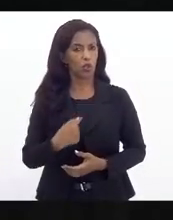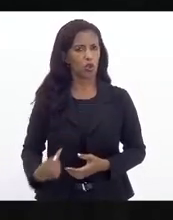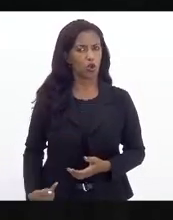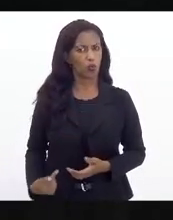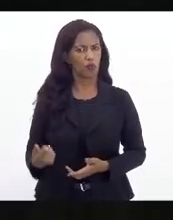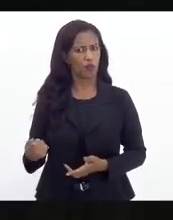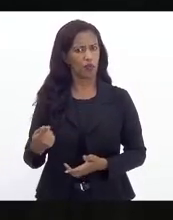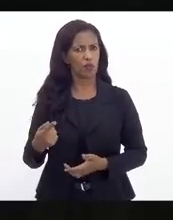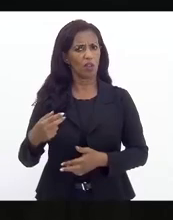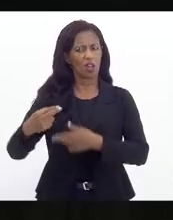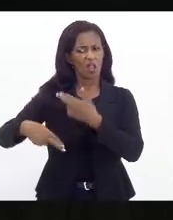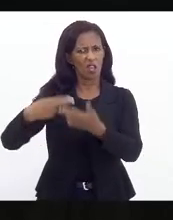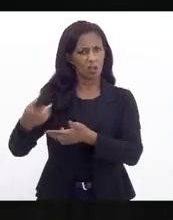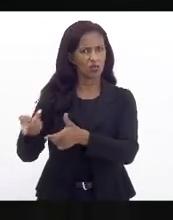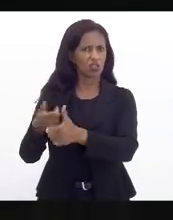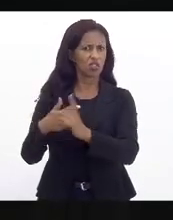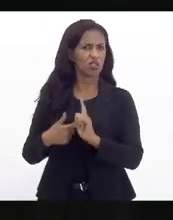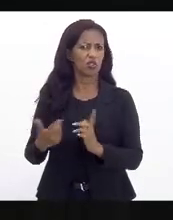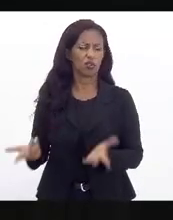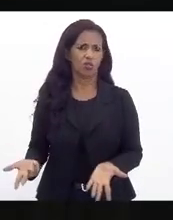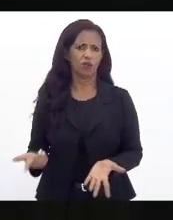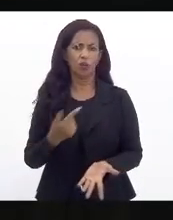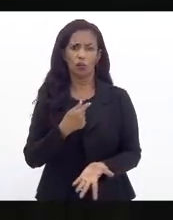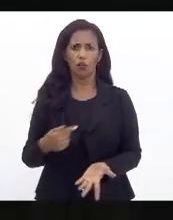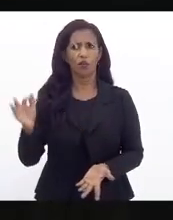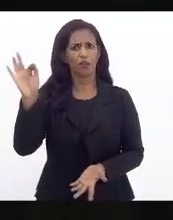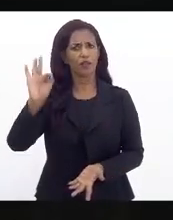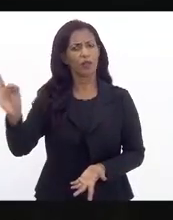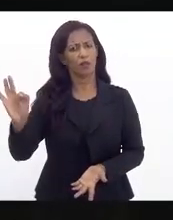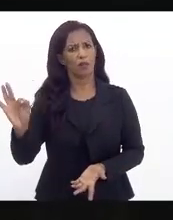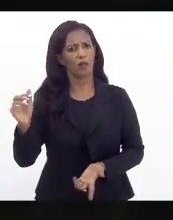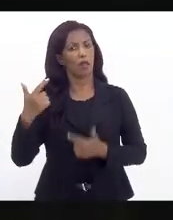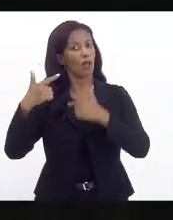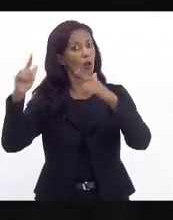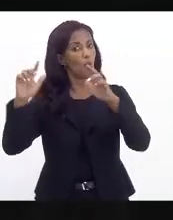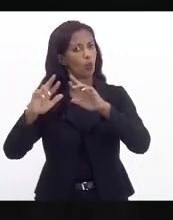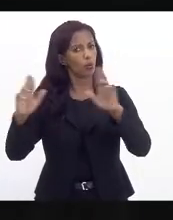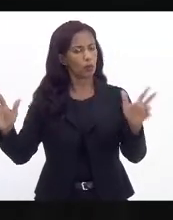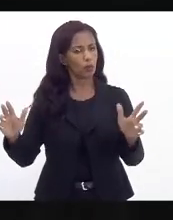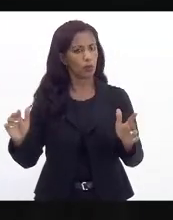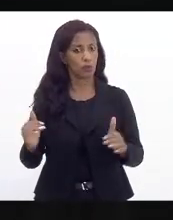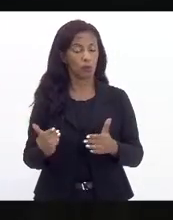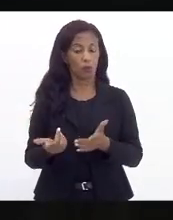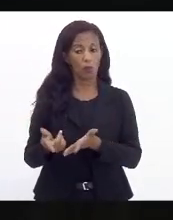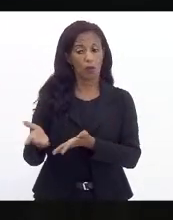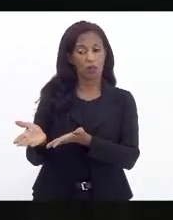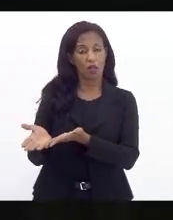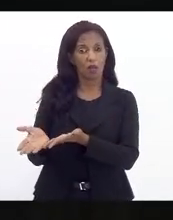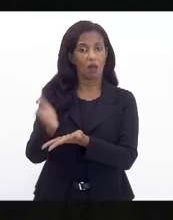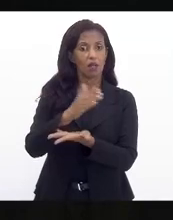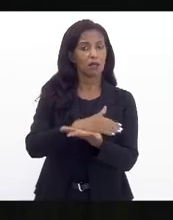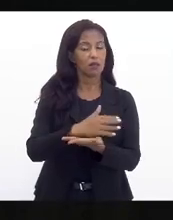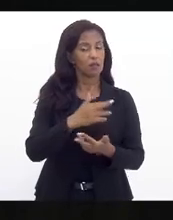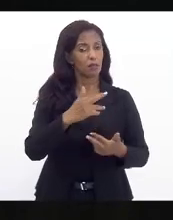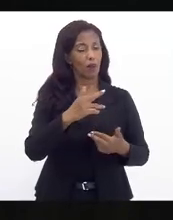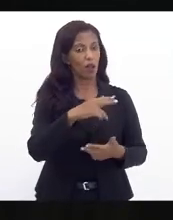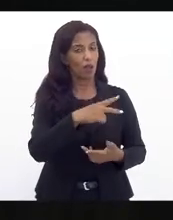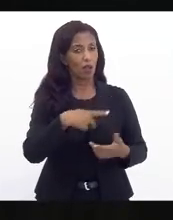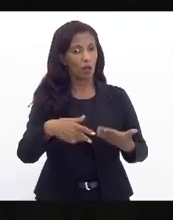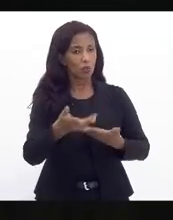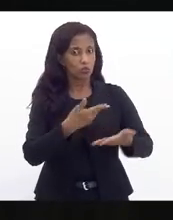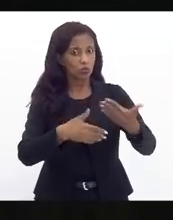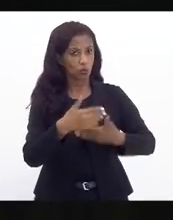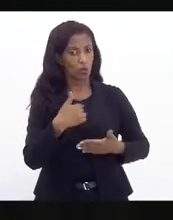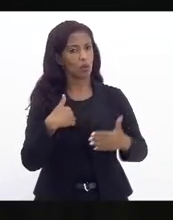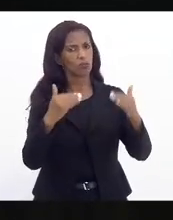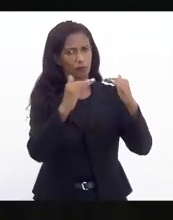renegocia a dívida com o governo são duas coisas uma coisa é a antecipação de royalties que eu